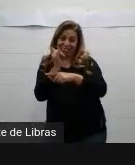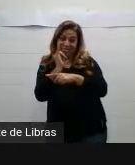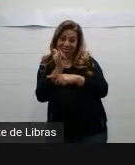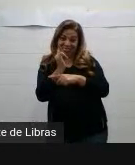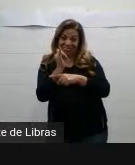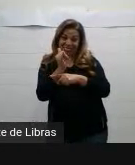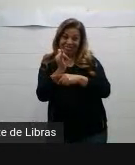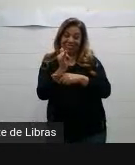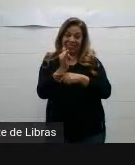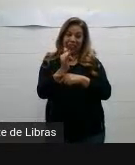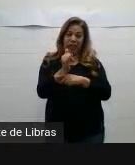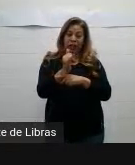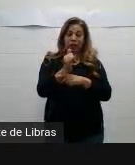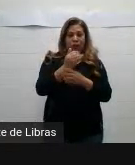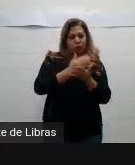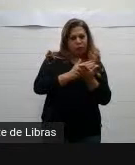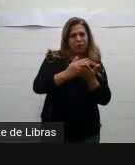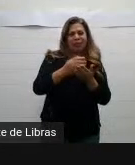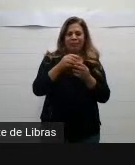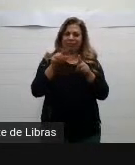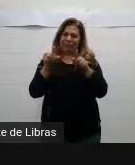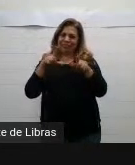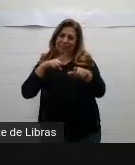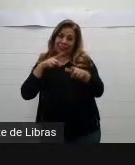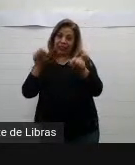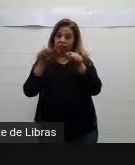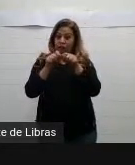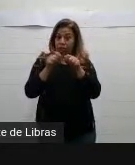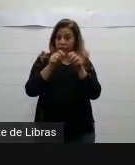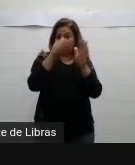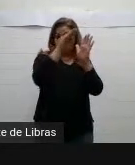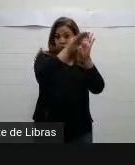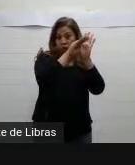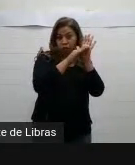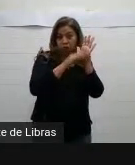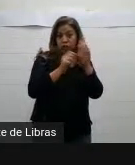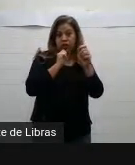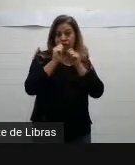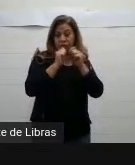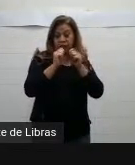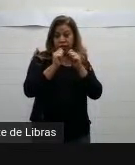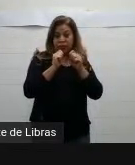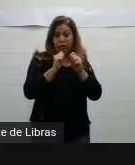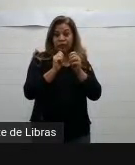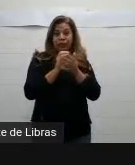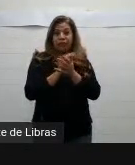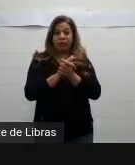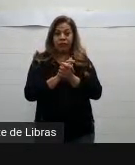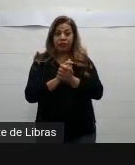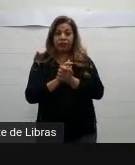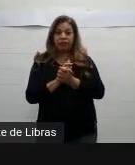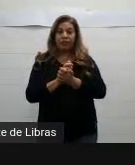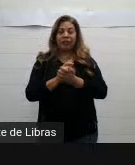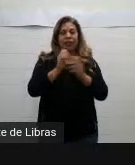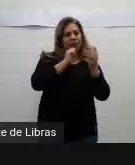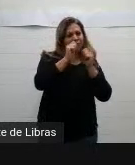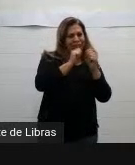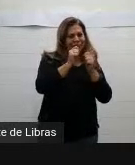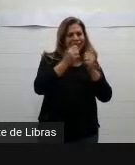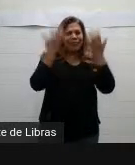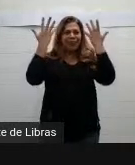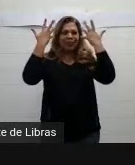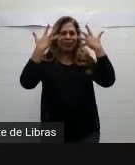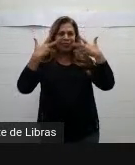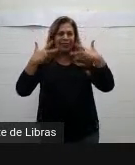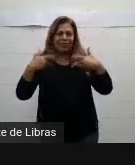feito um roteiro de entrevista, e aí a ideia era que nós fôssemos entrevistando e naturalmente